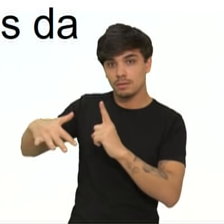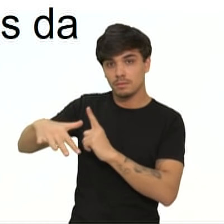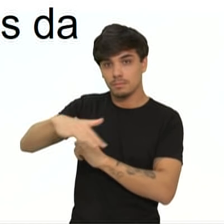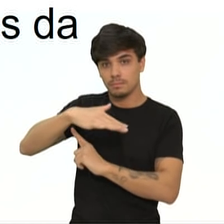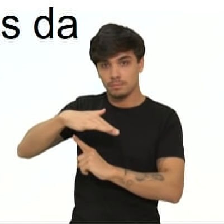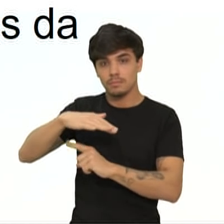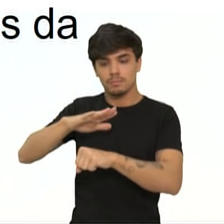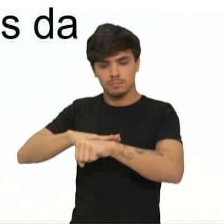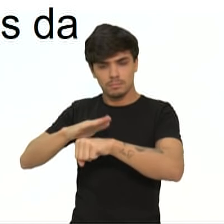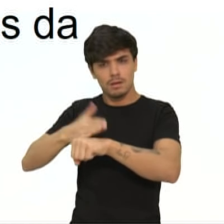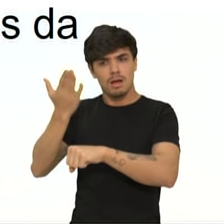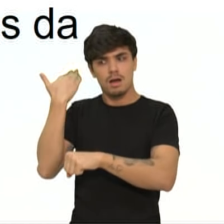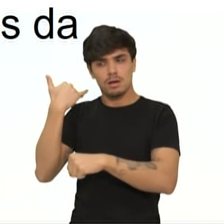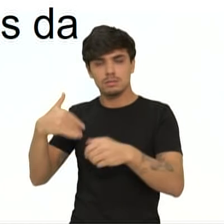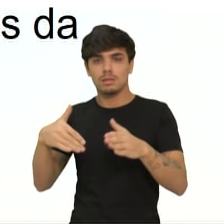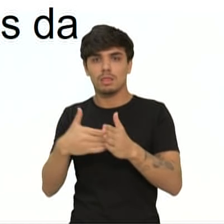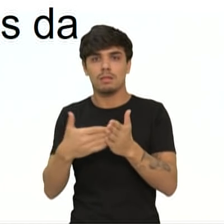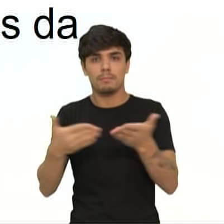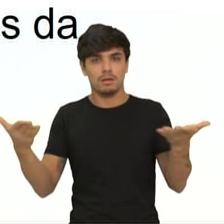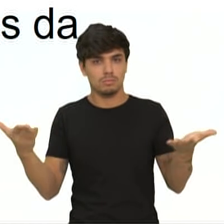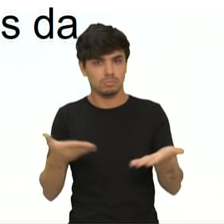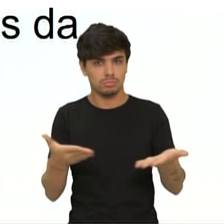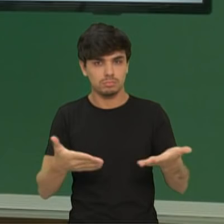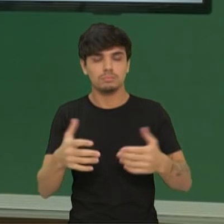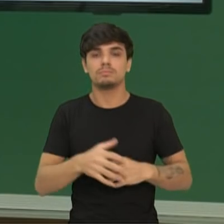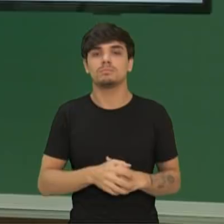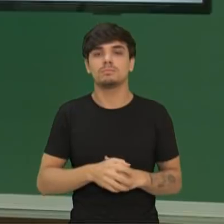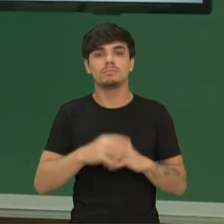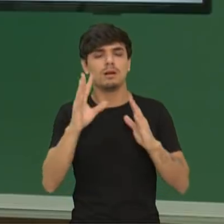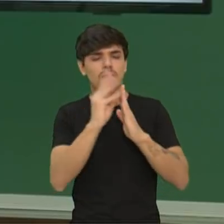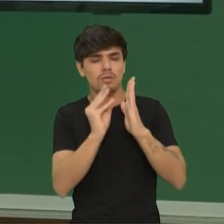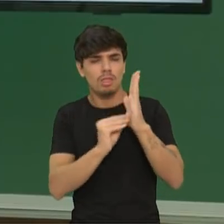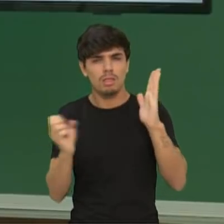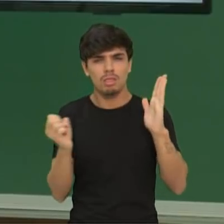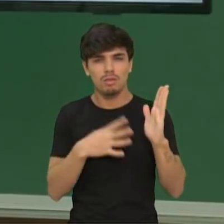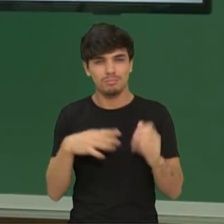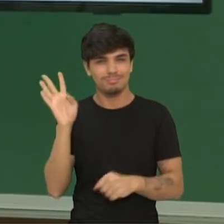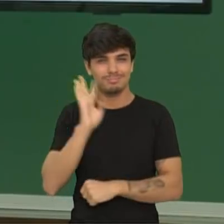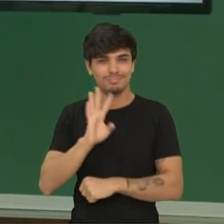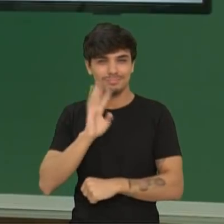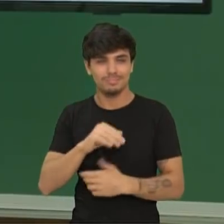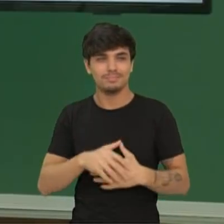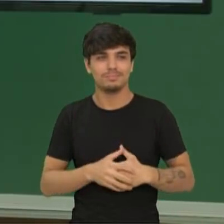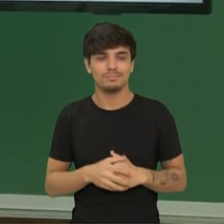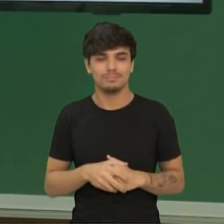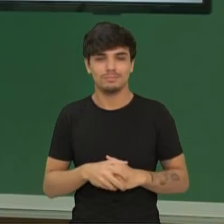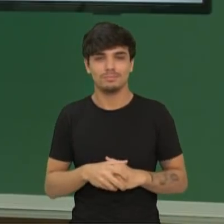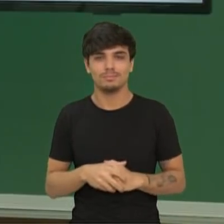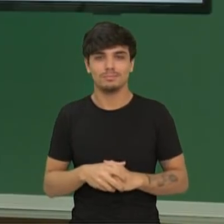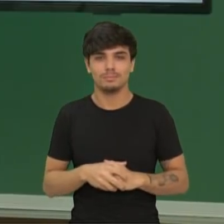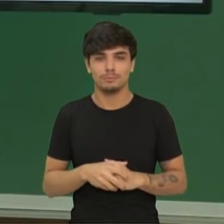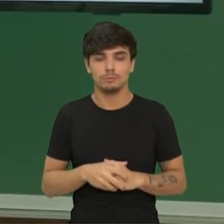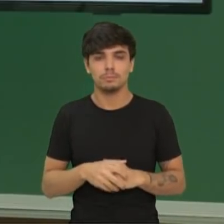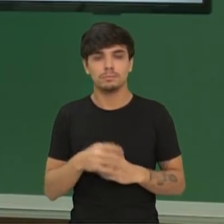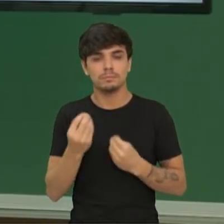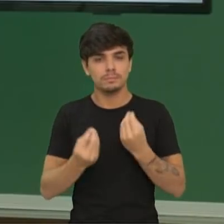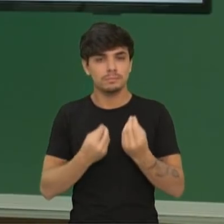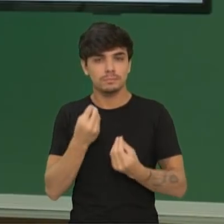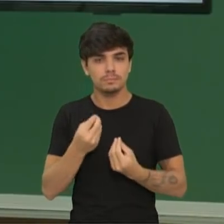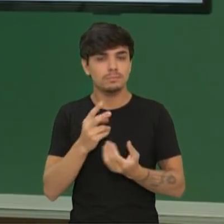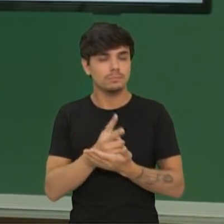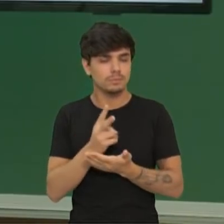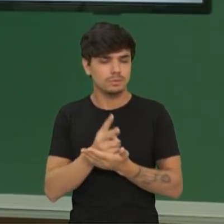da época e as sociedades atuais. Conteúdo novo, que bacana! Vamos lá? Como sempre, a